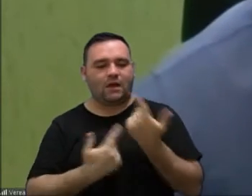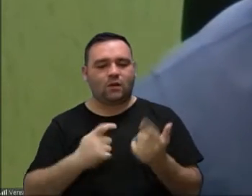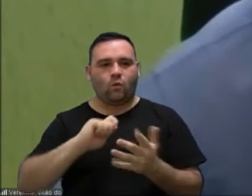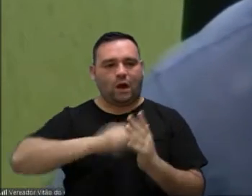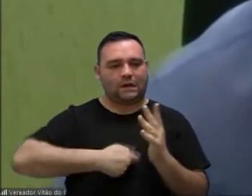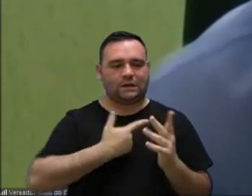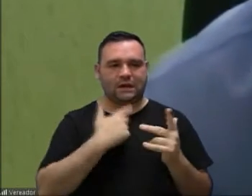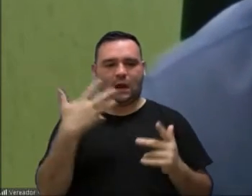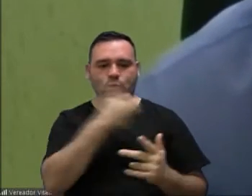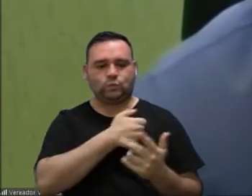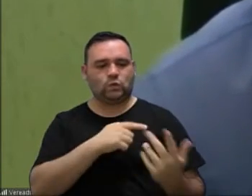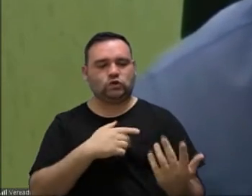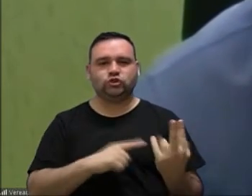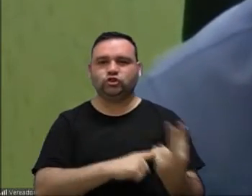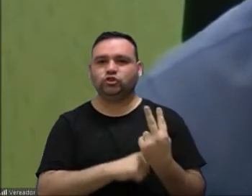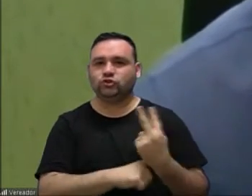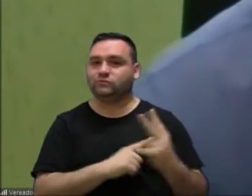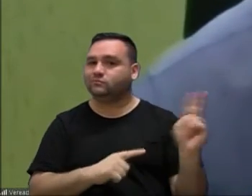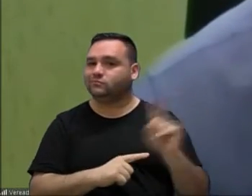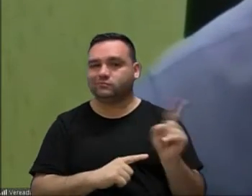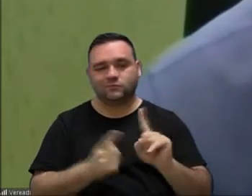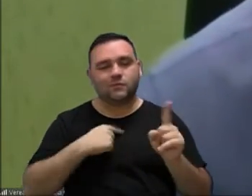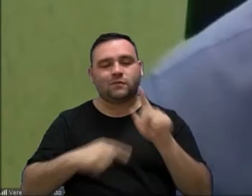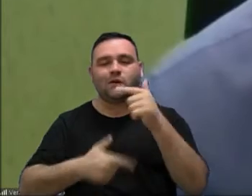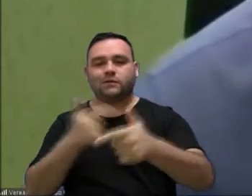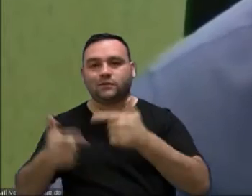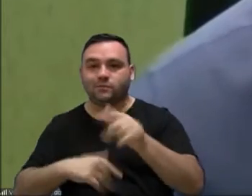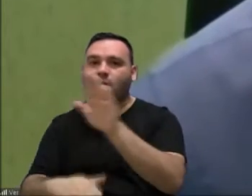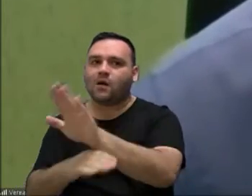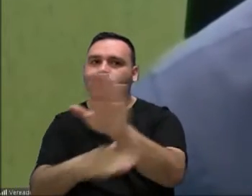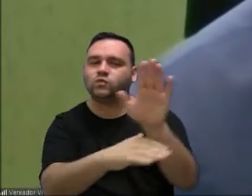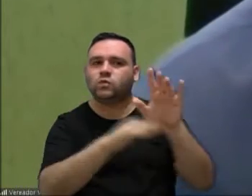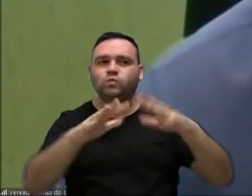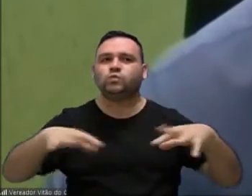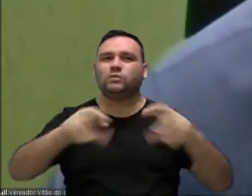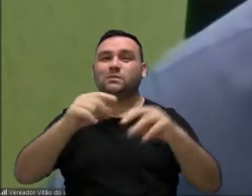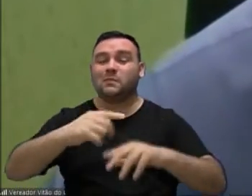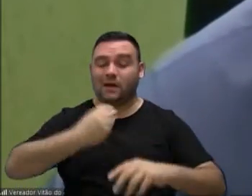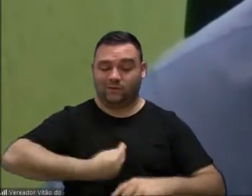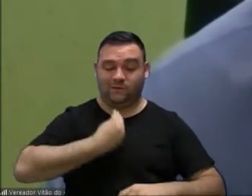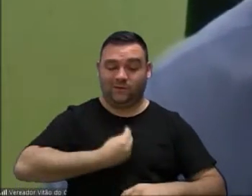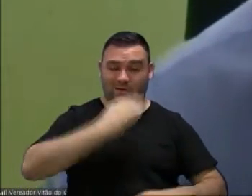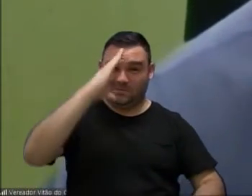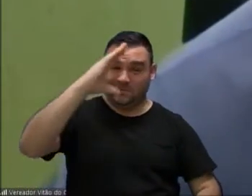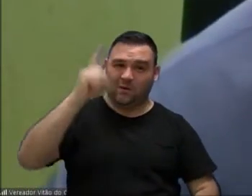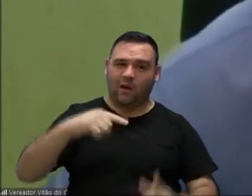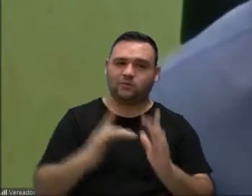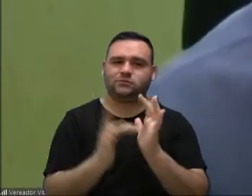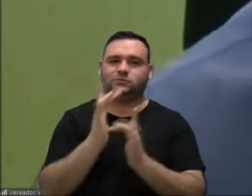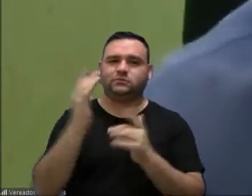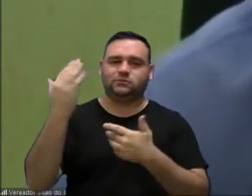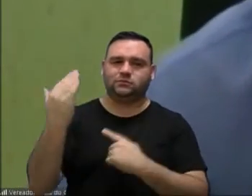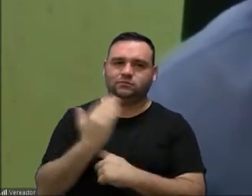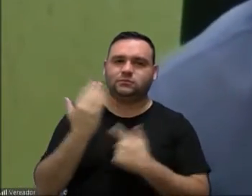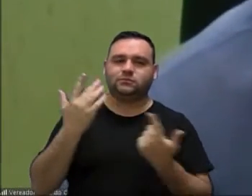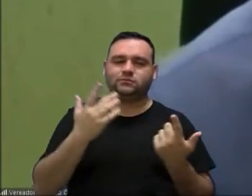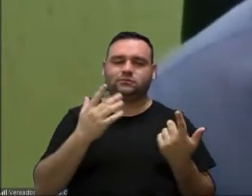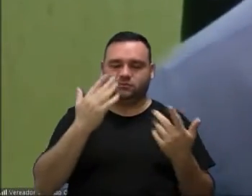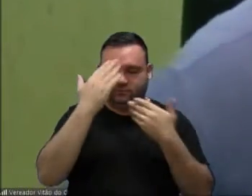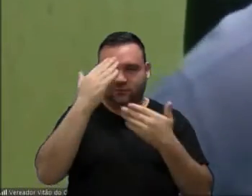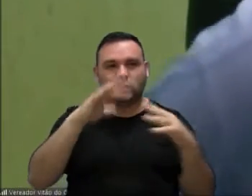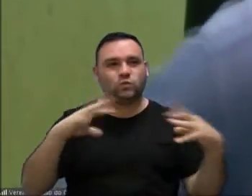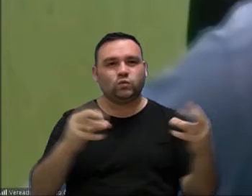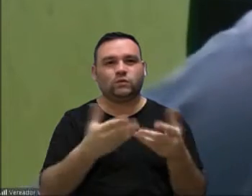caneta, a gente tá aqui pra servir o povo, empregado do povo, mas quem manda na nossa vida é o Senhor Jesus, obrigado a todos.